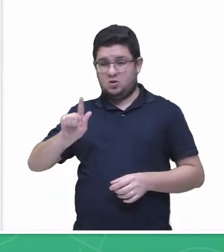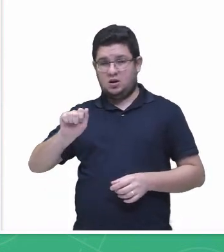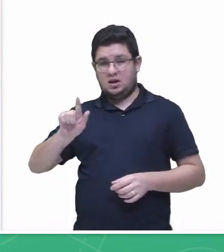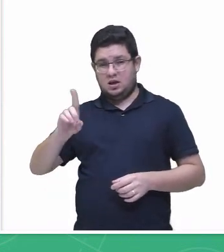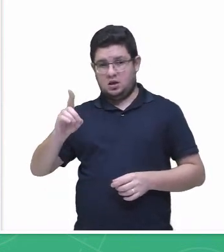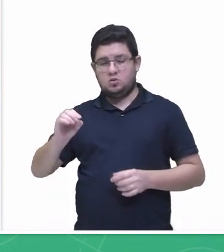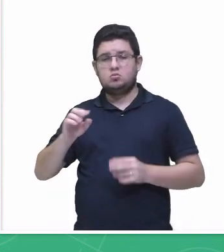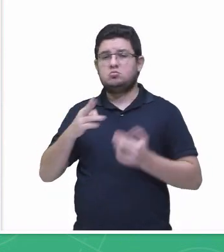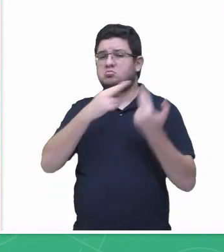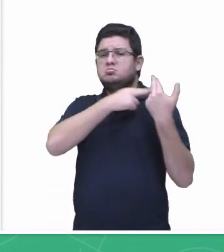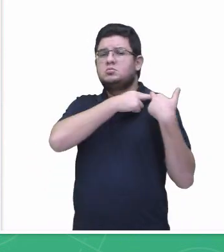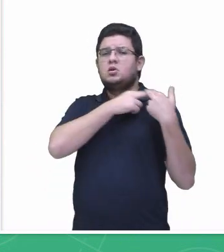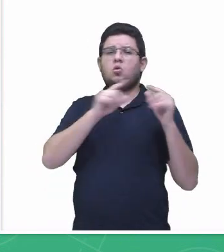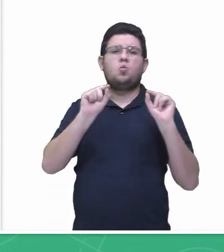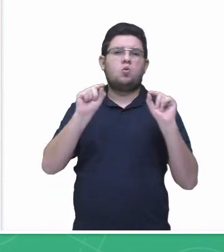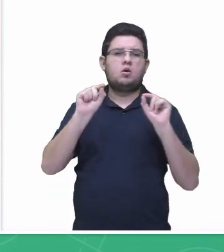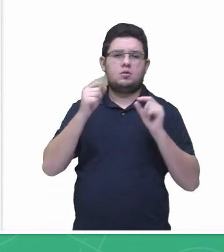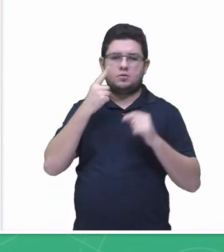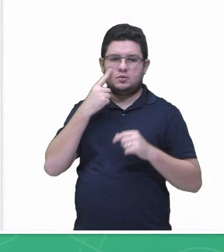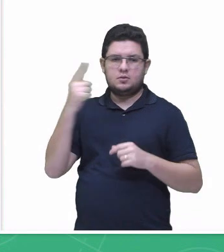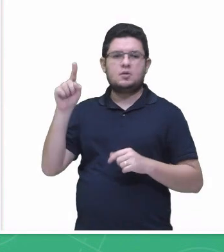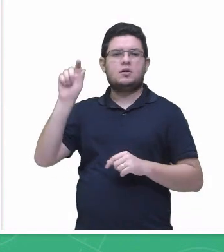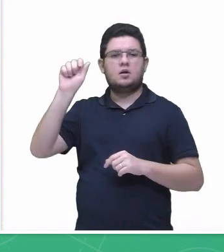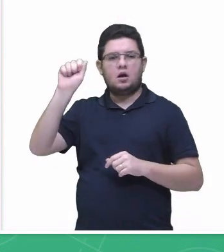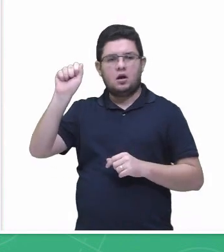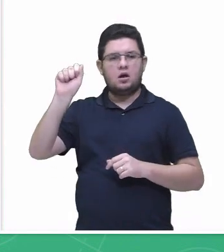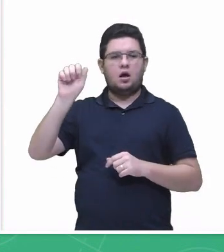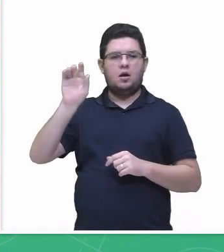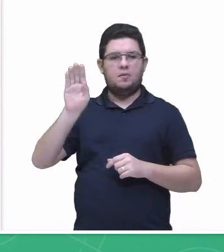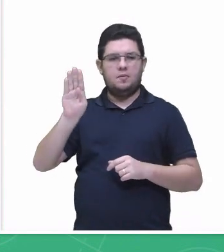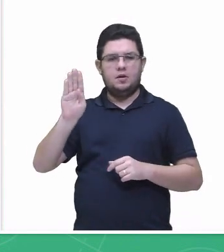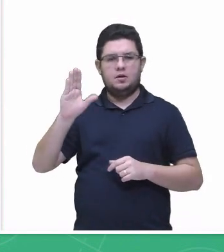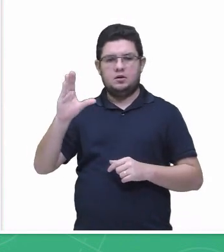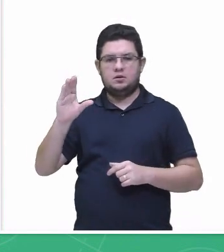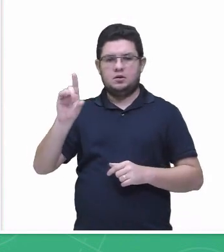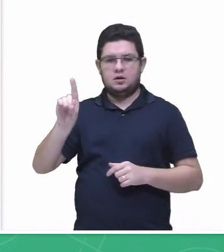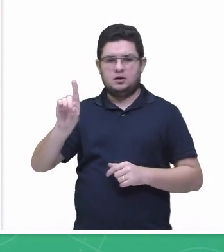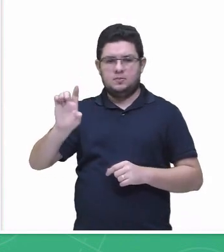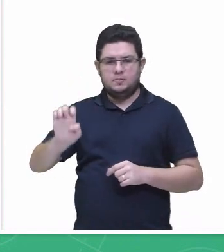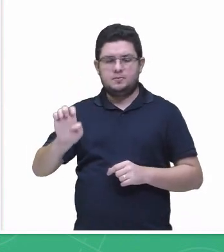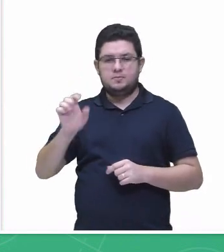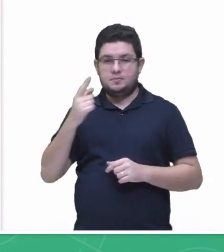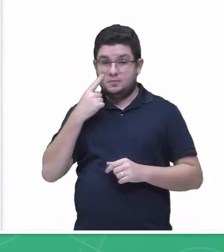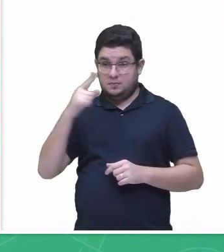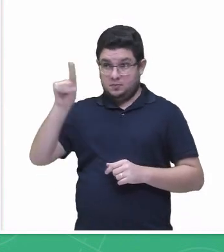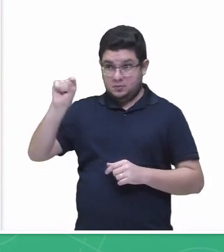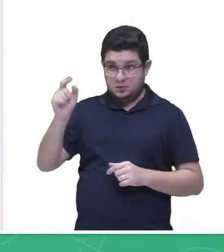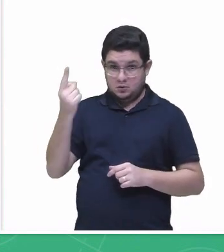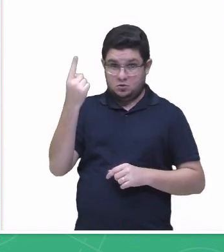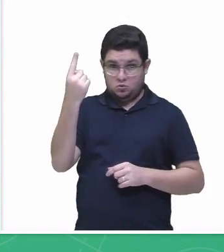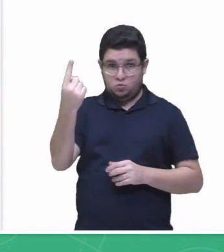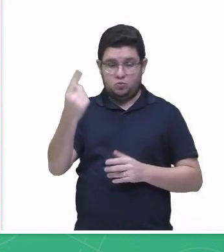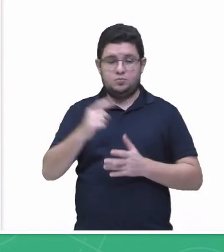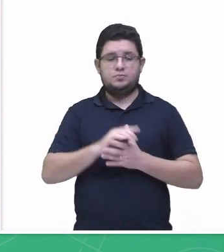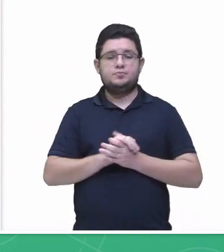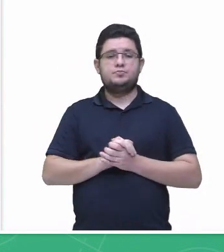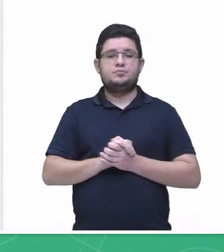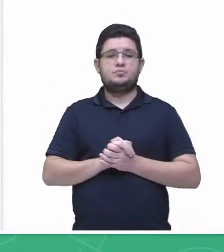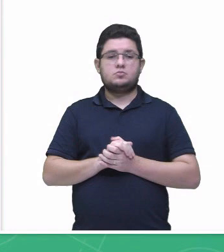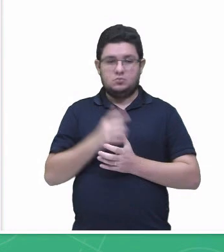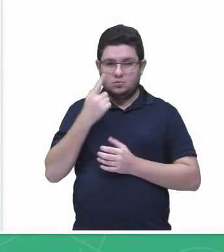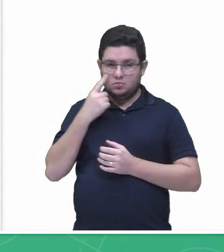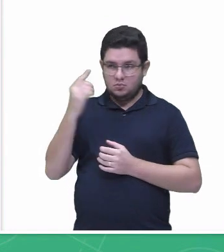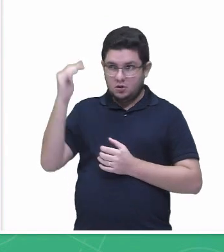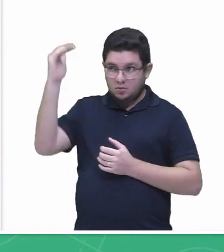Digestão de proteínas, digestão do amido, absorção da água, absorção dos nutrientes ou quebra das moléculas